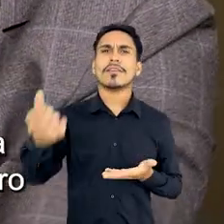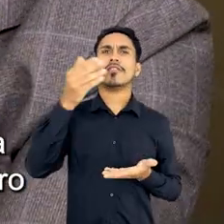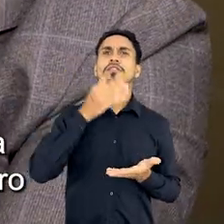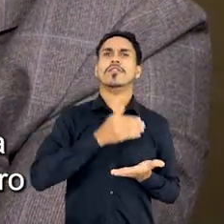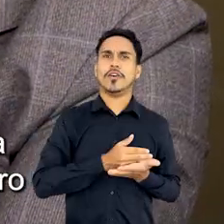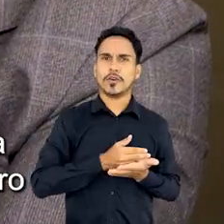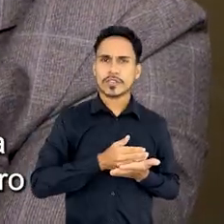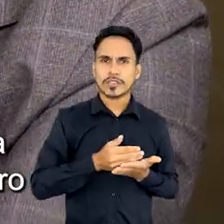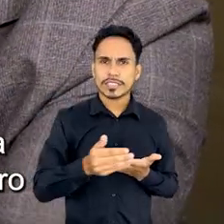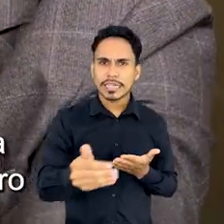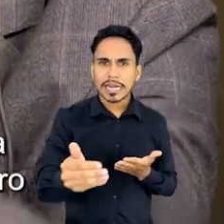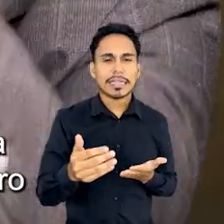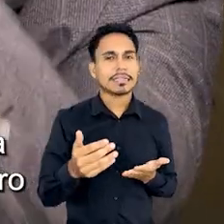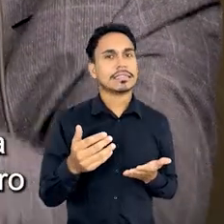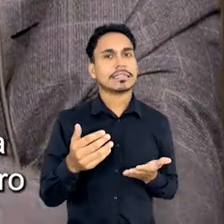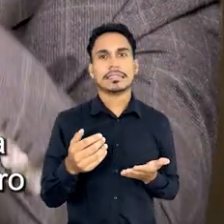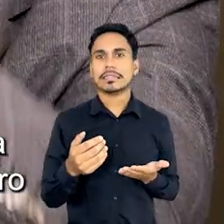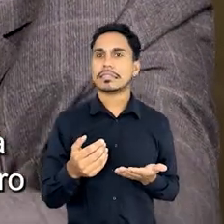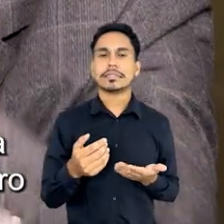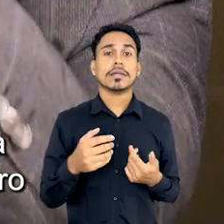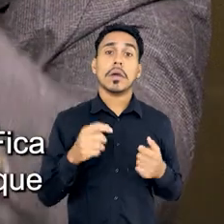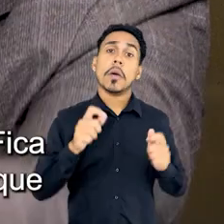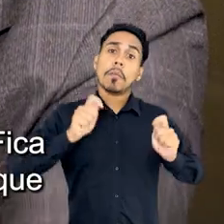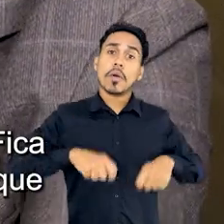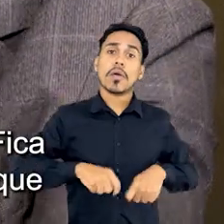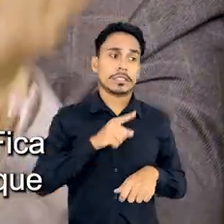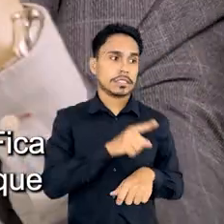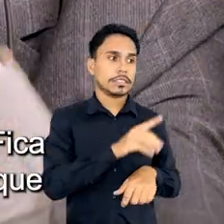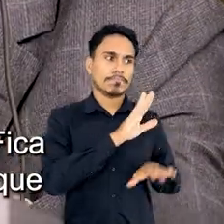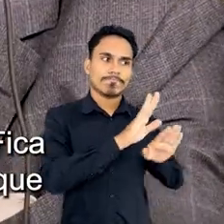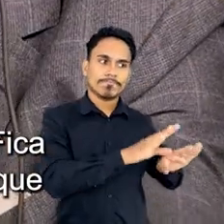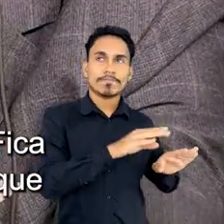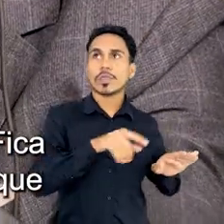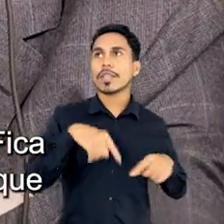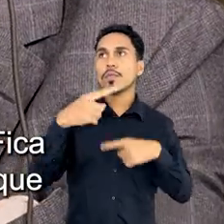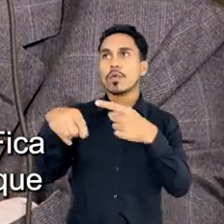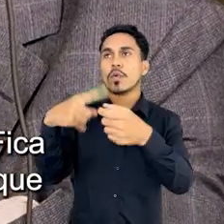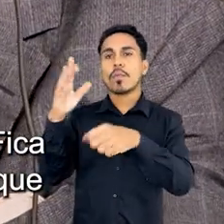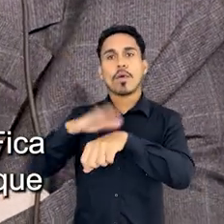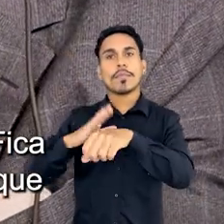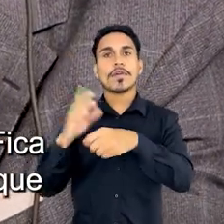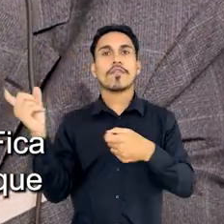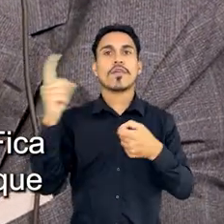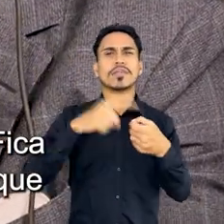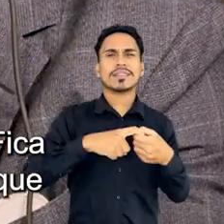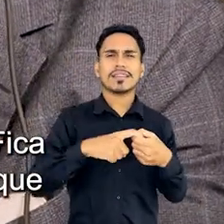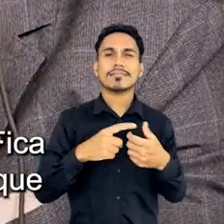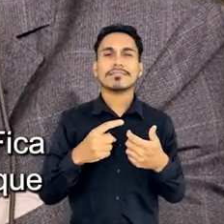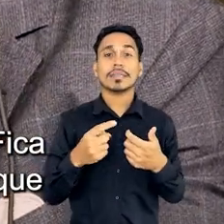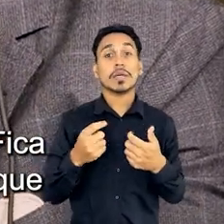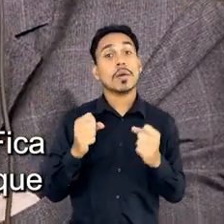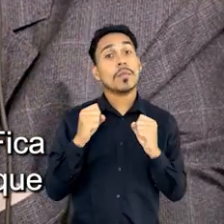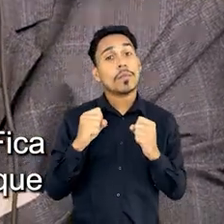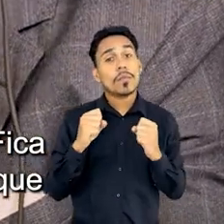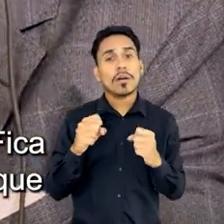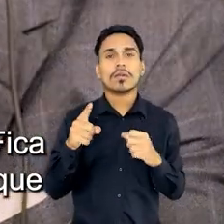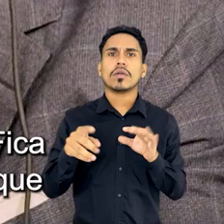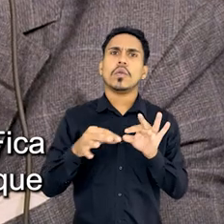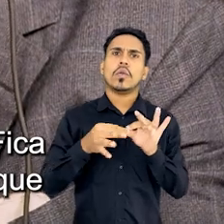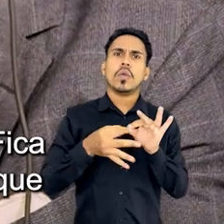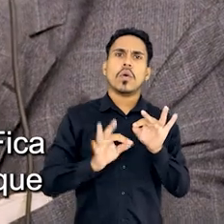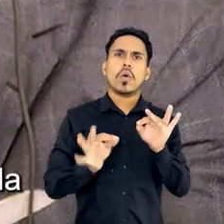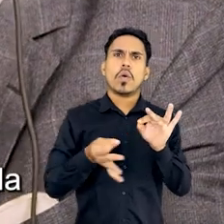aquela trila de novo não tá programado ele voltar em outro momento aproveitando o que que ele perde fica mais longo porque não é